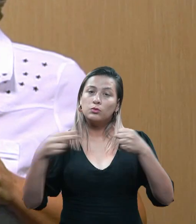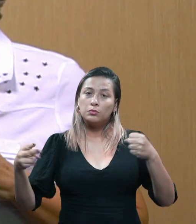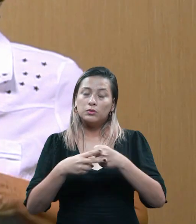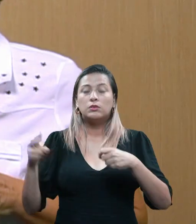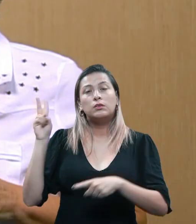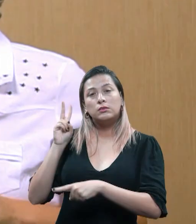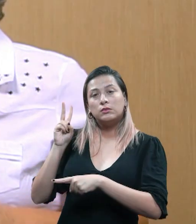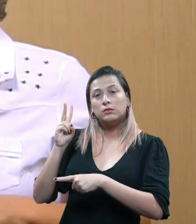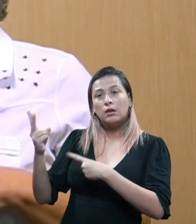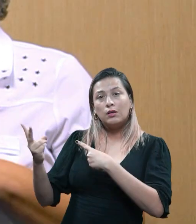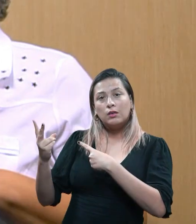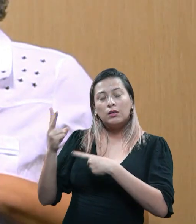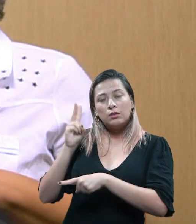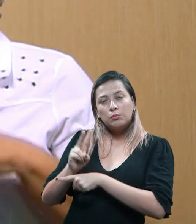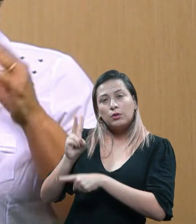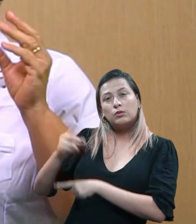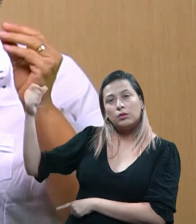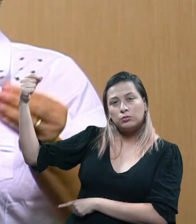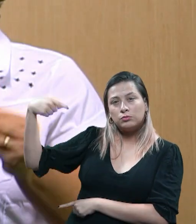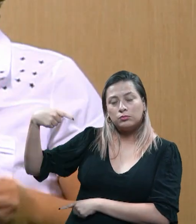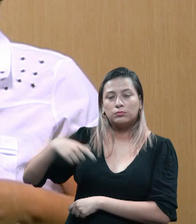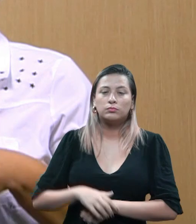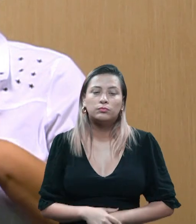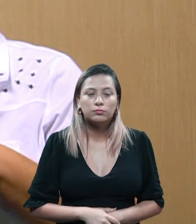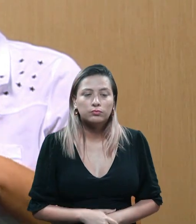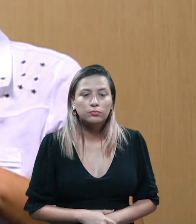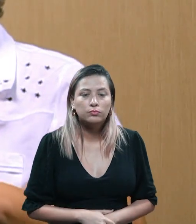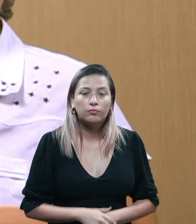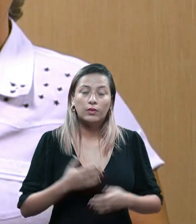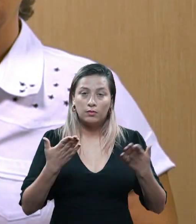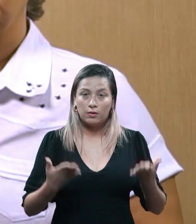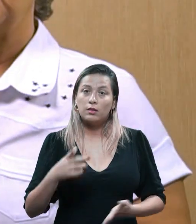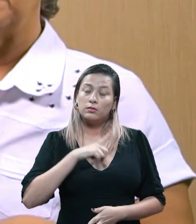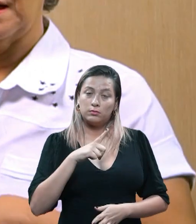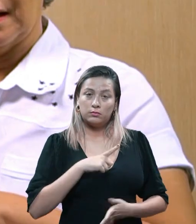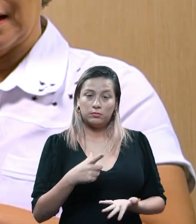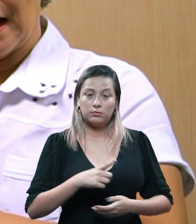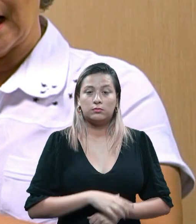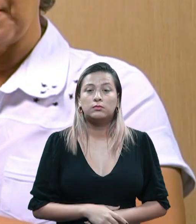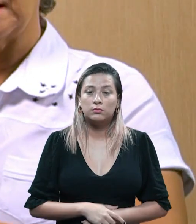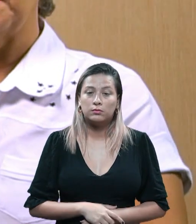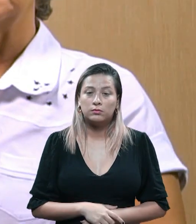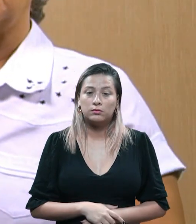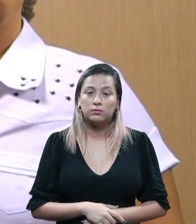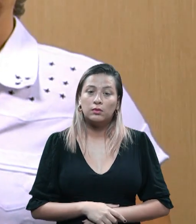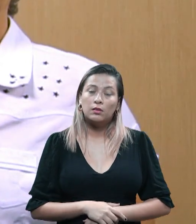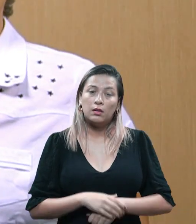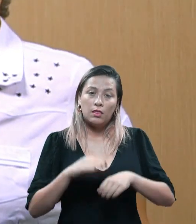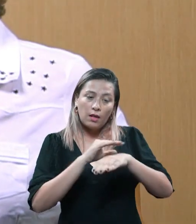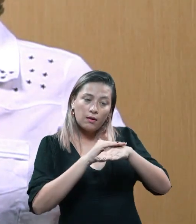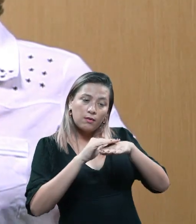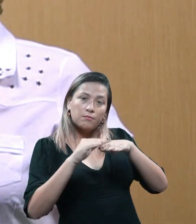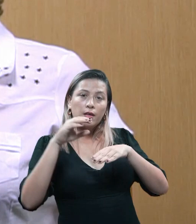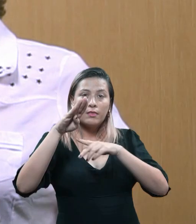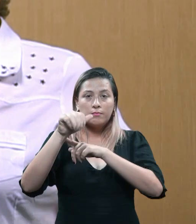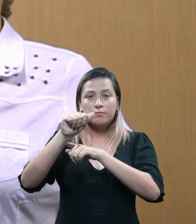raios UV. Os melanócitos, eles estão presentes na camada basal.